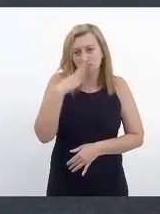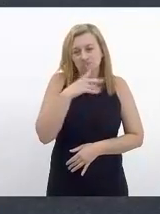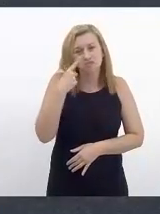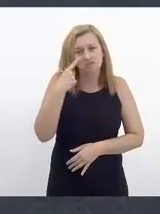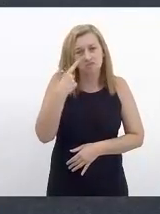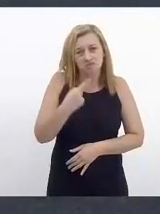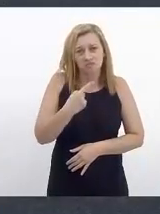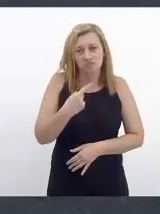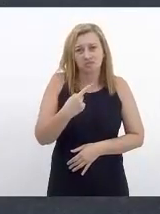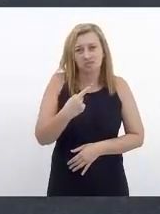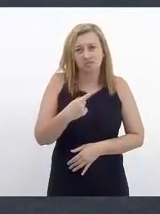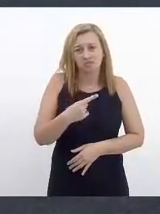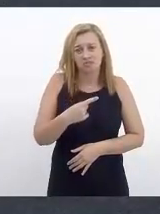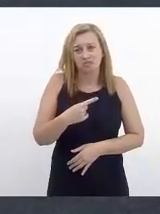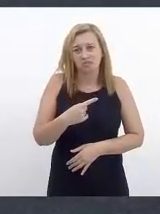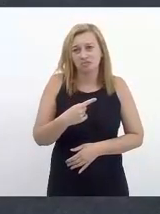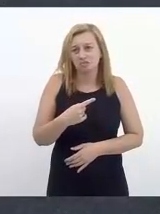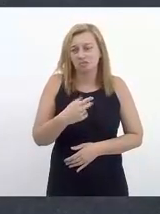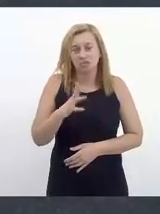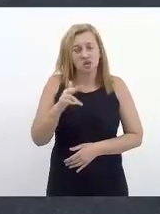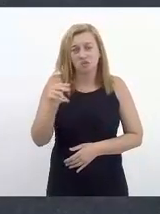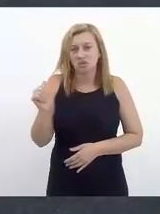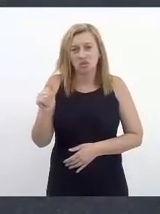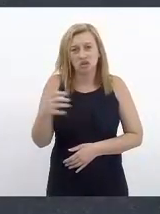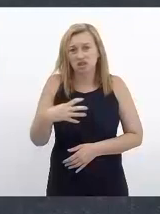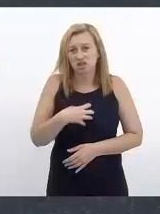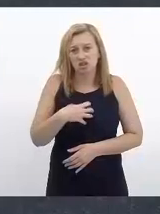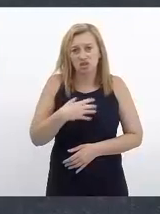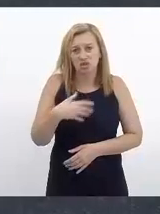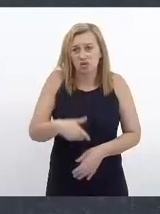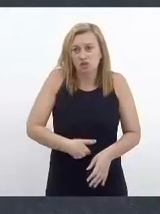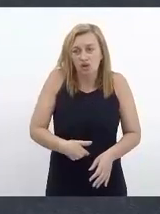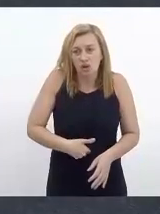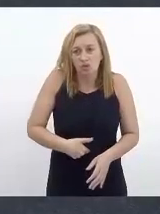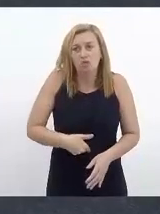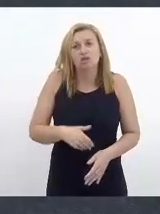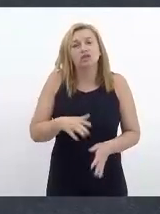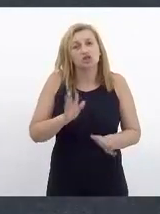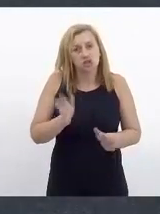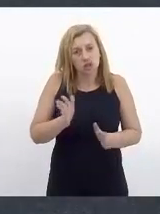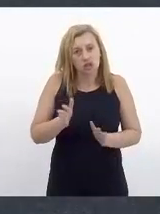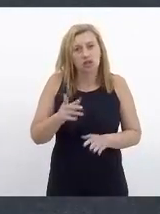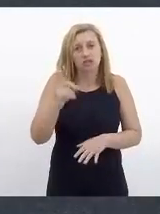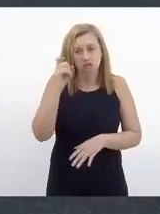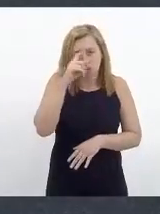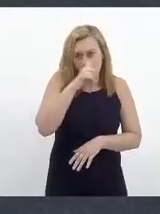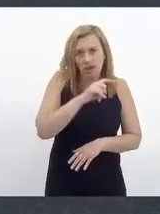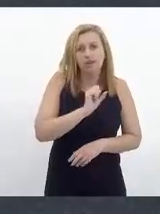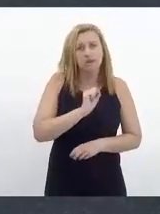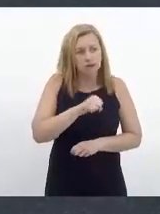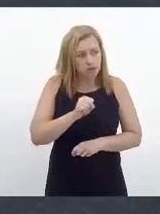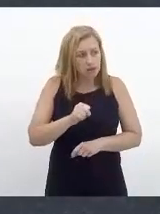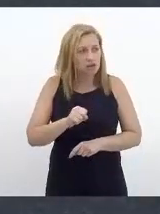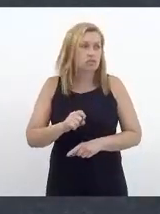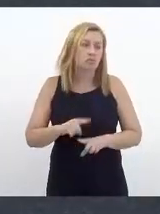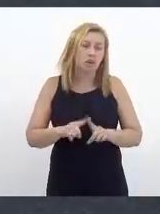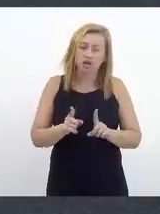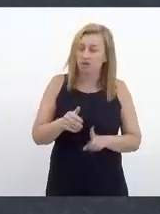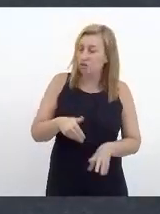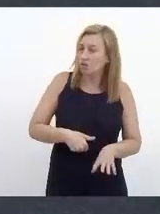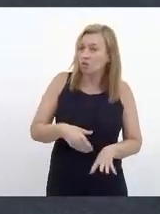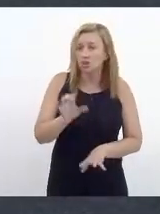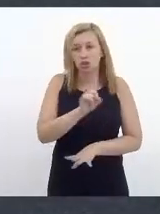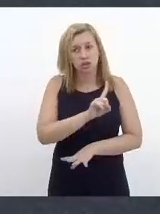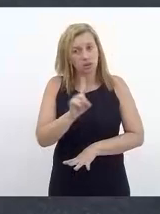ver essa cena. Eu nunca passei fome, já passei muita dificuldade, muita mesmo,